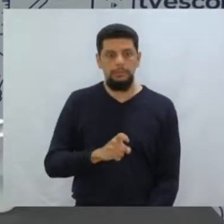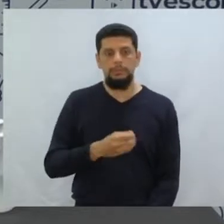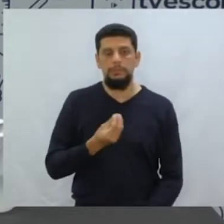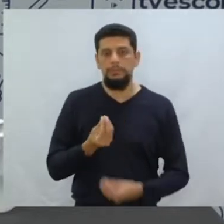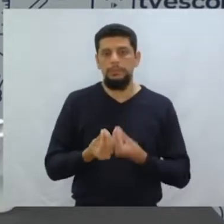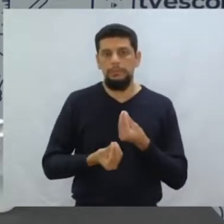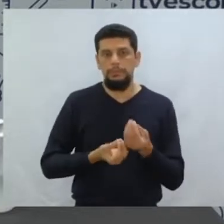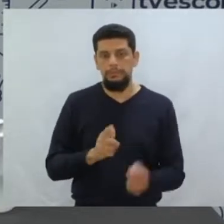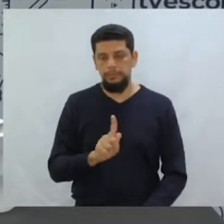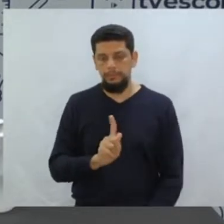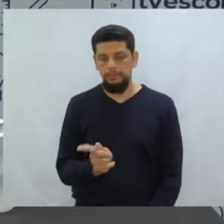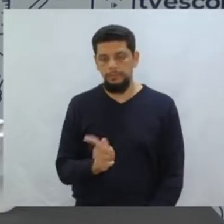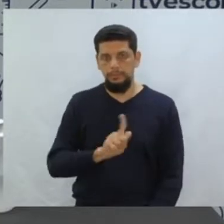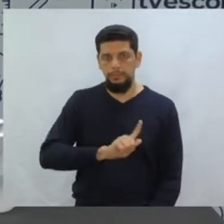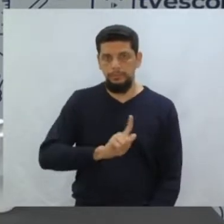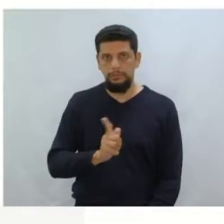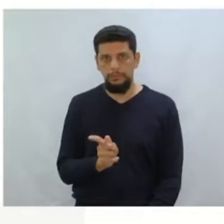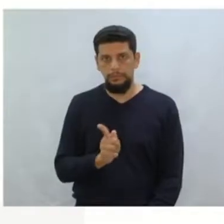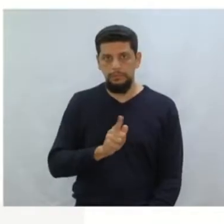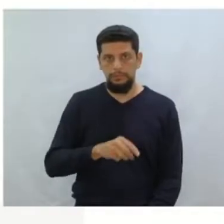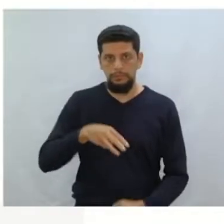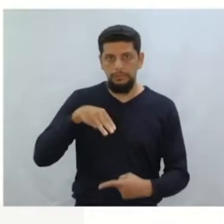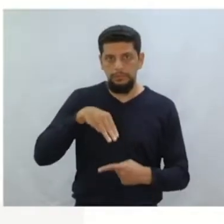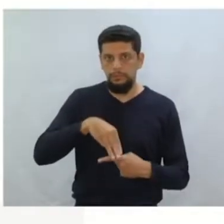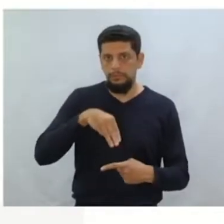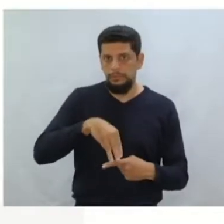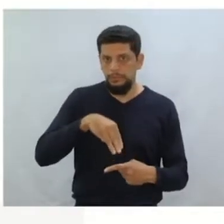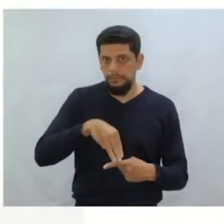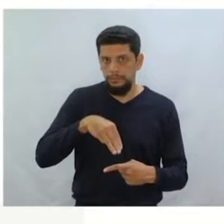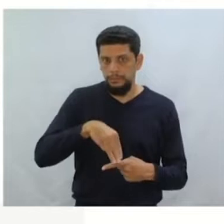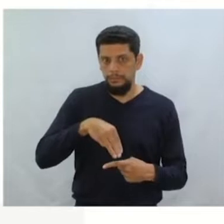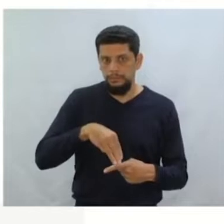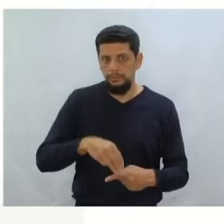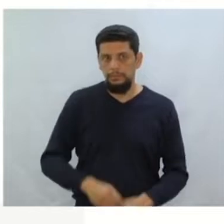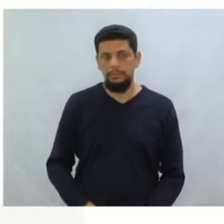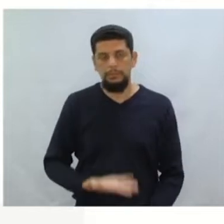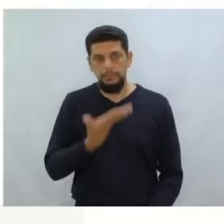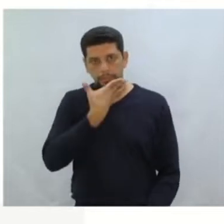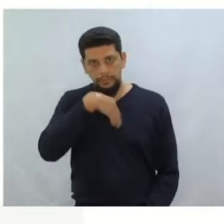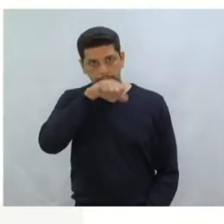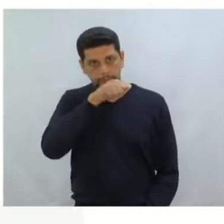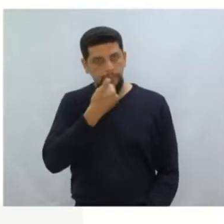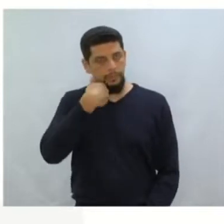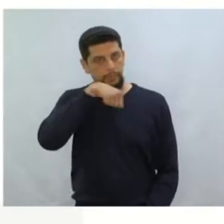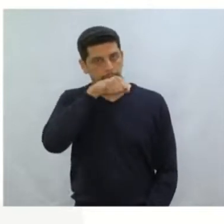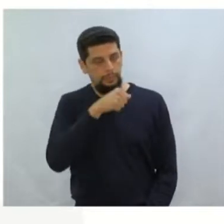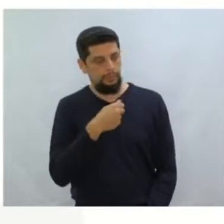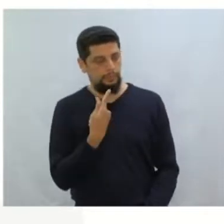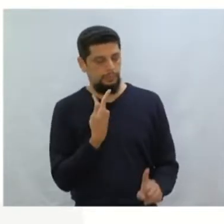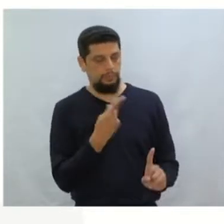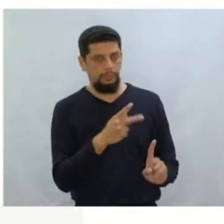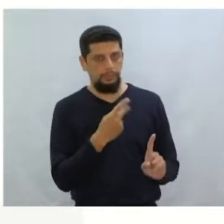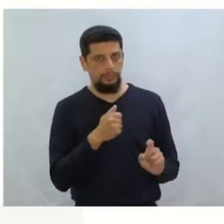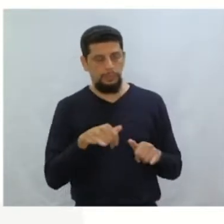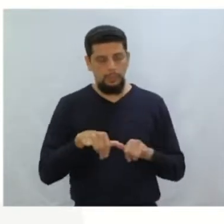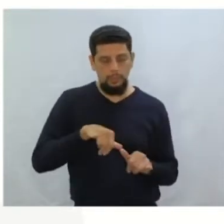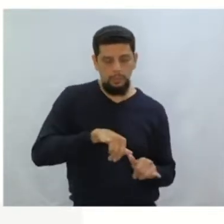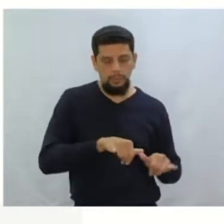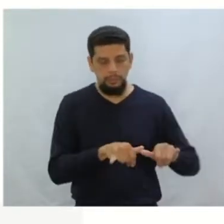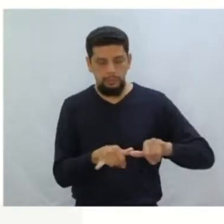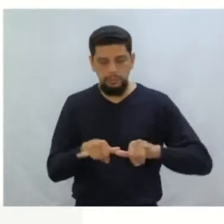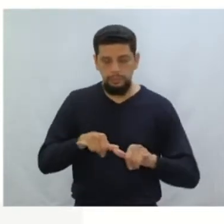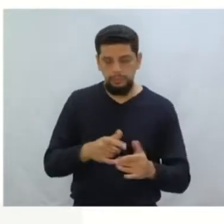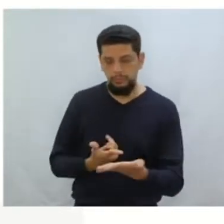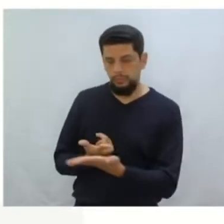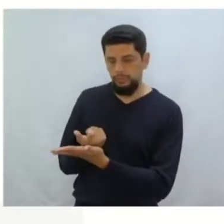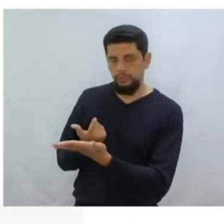só como a medida de massa está presente lá na nossa vida. O pai e a mãe do Max foram